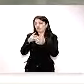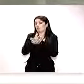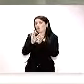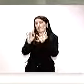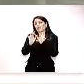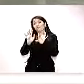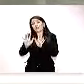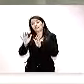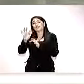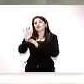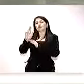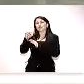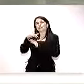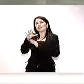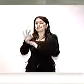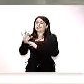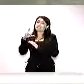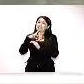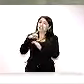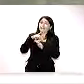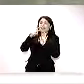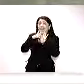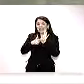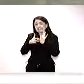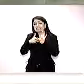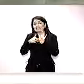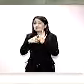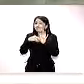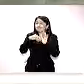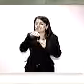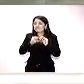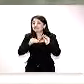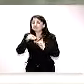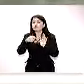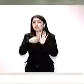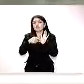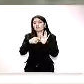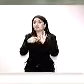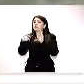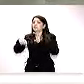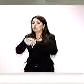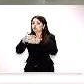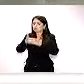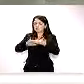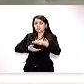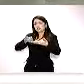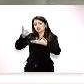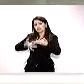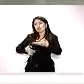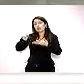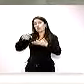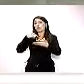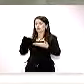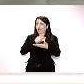certa flexibilidade em suas regras a instrução processual demonstrou que a fundação passou a adotar a orientação